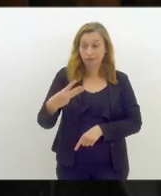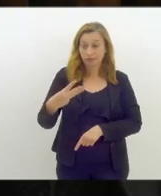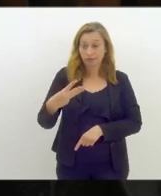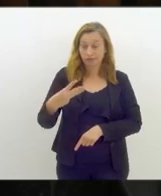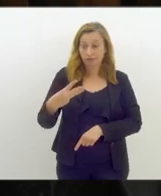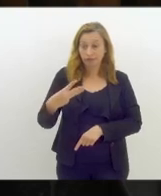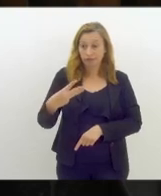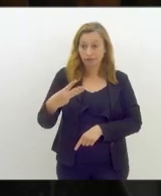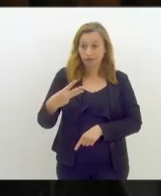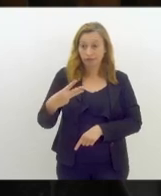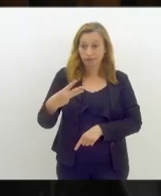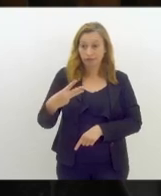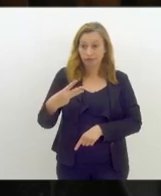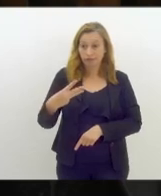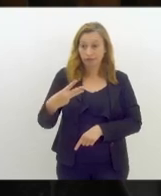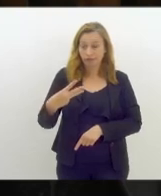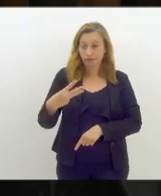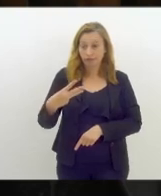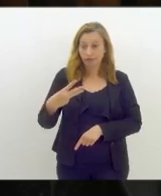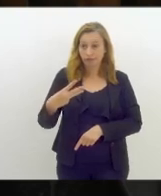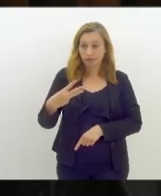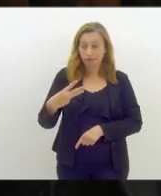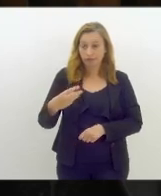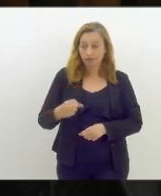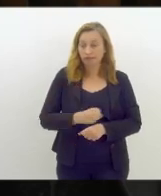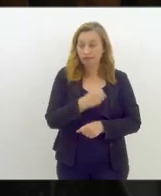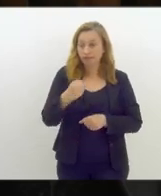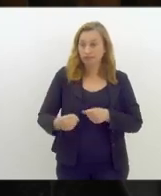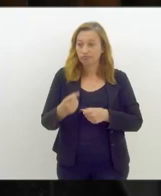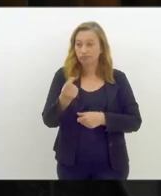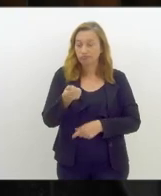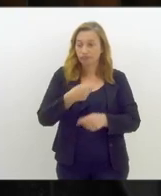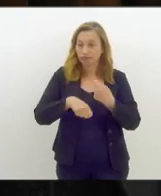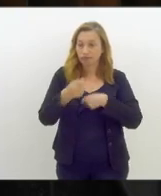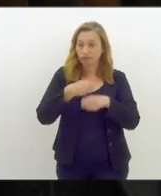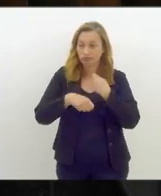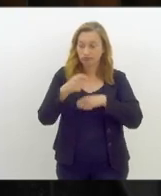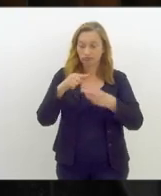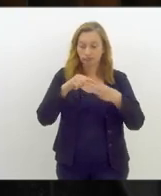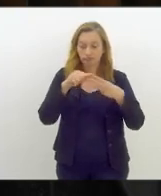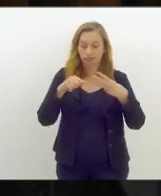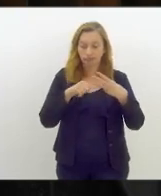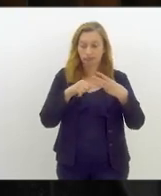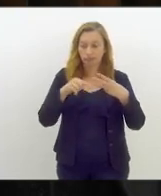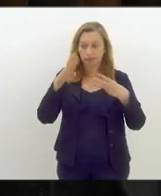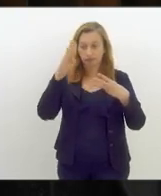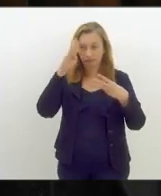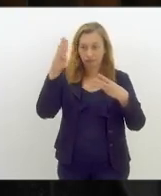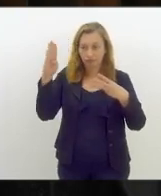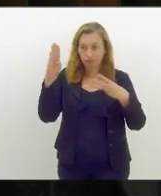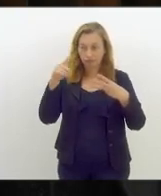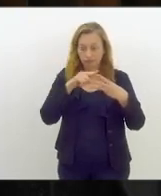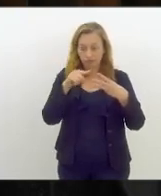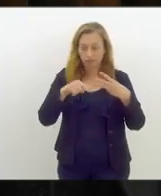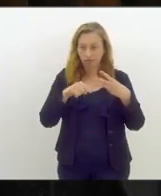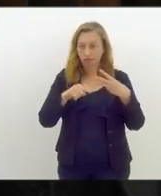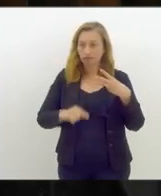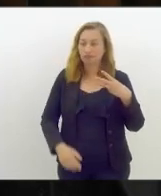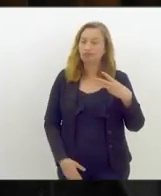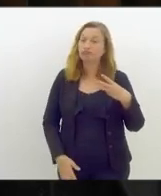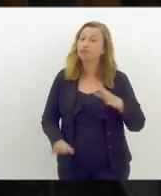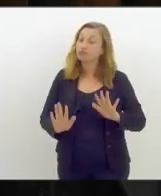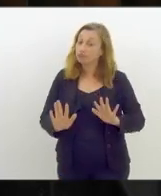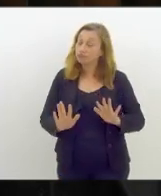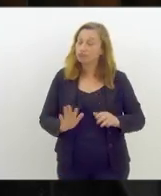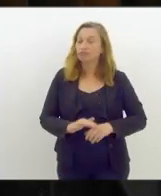das forças do poder econômico. Então, 3 campos distintos. E,